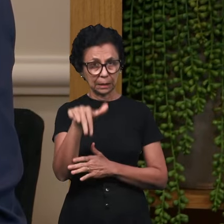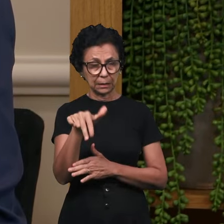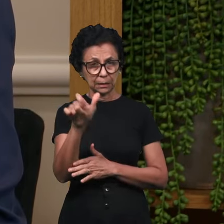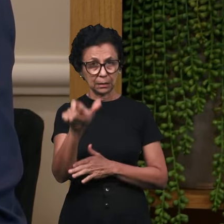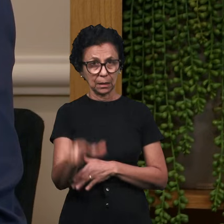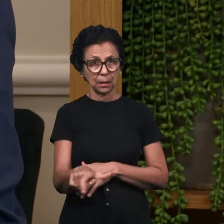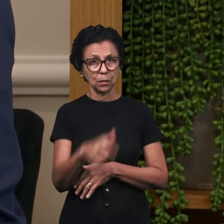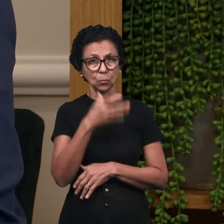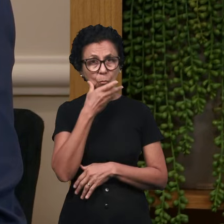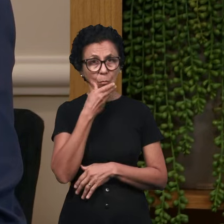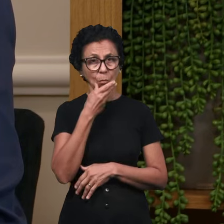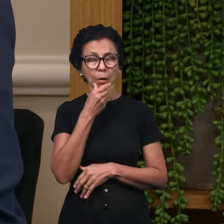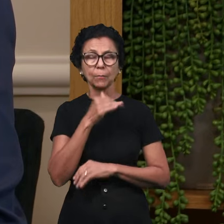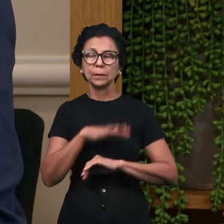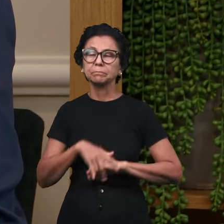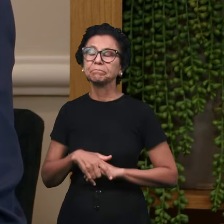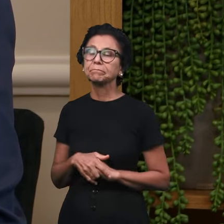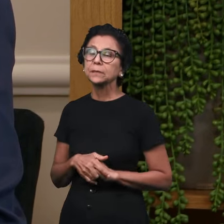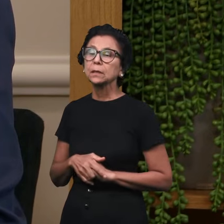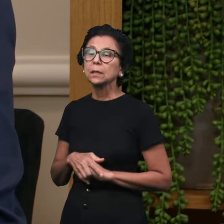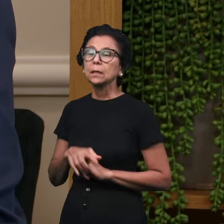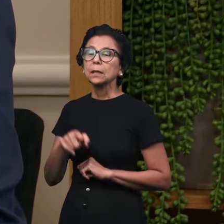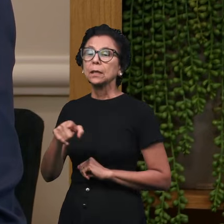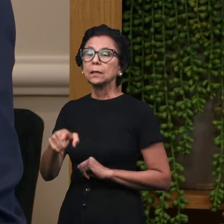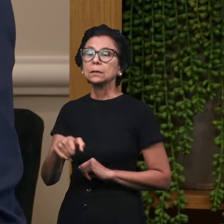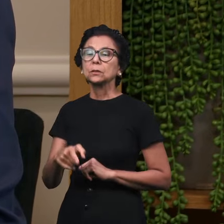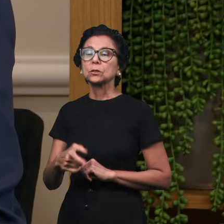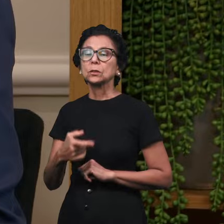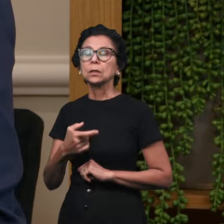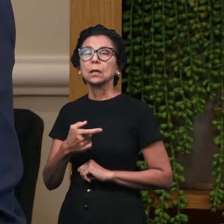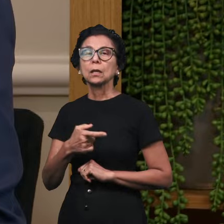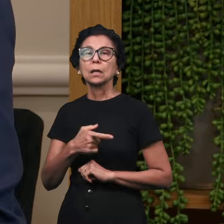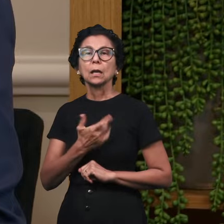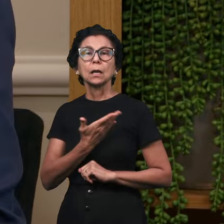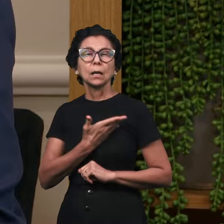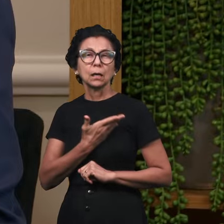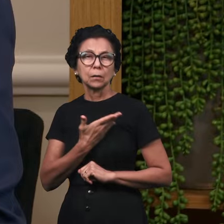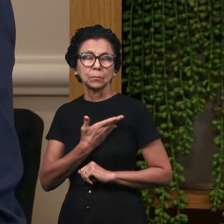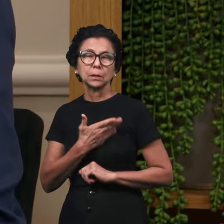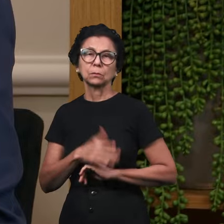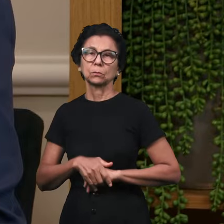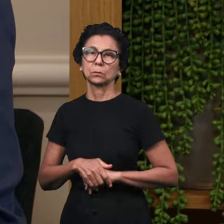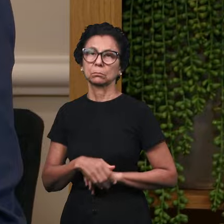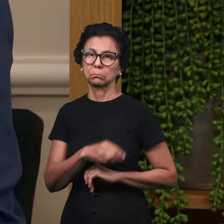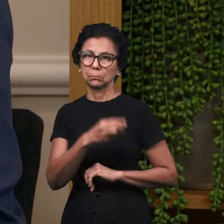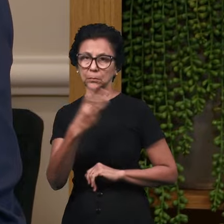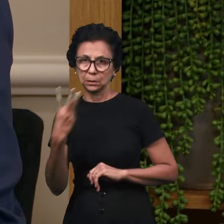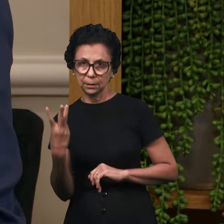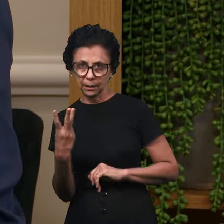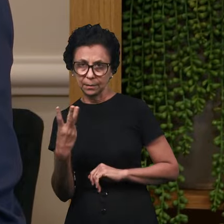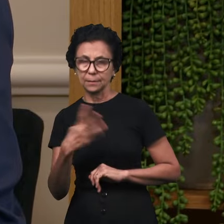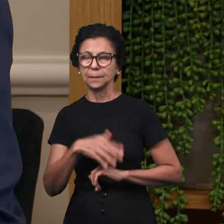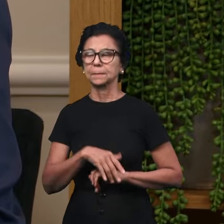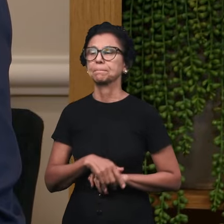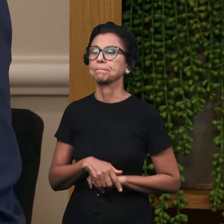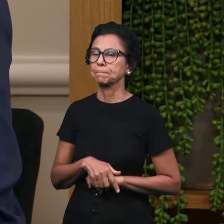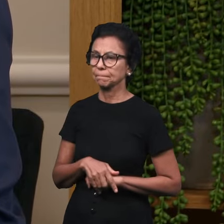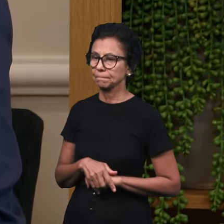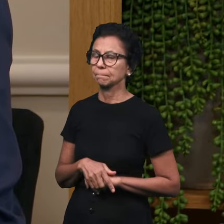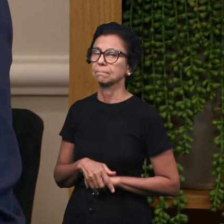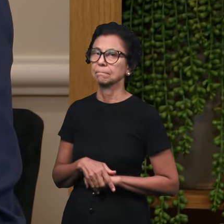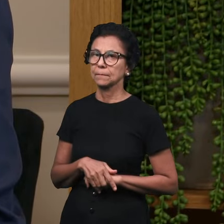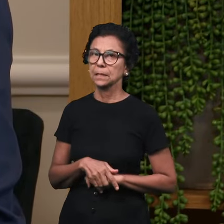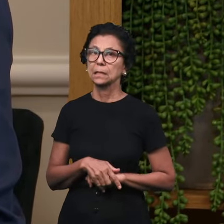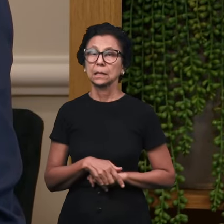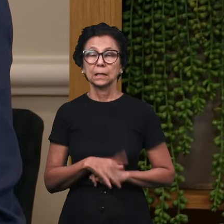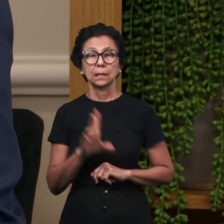um grupo ali de servos, seus amigos, para buscar aquele sonho ali. Levou o sonho